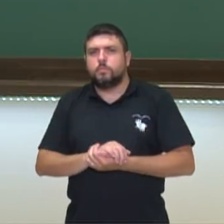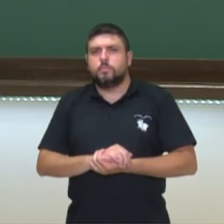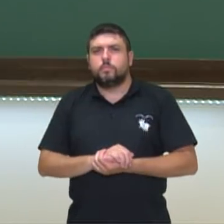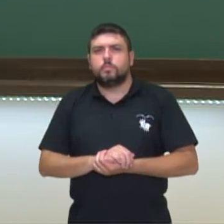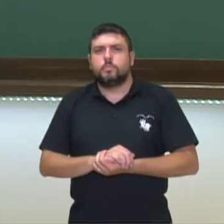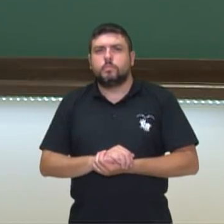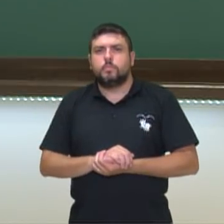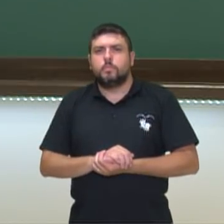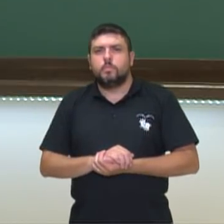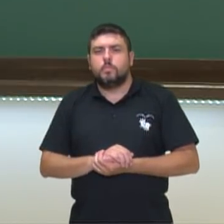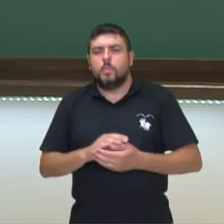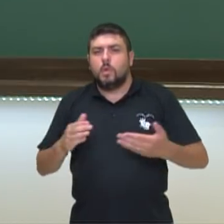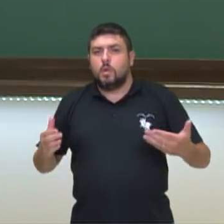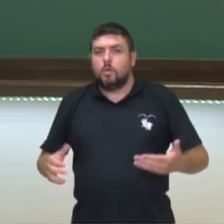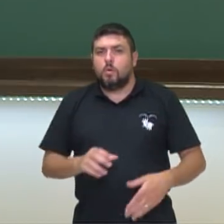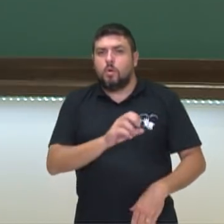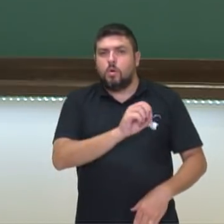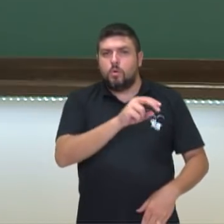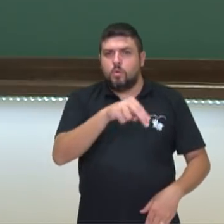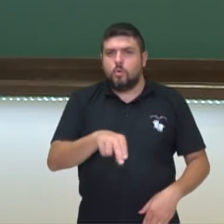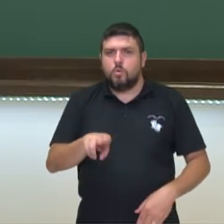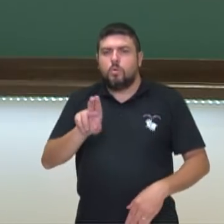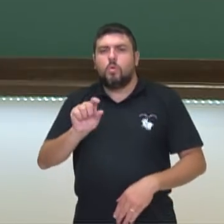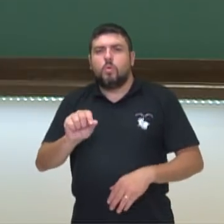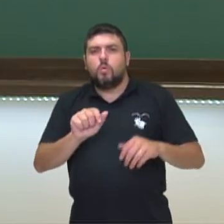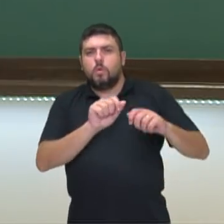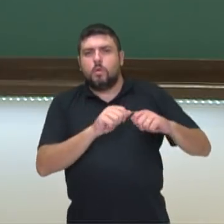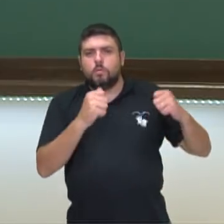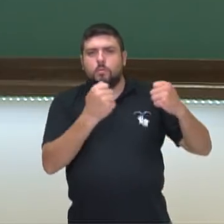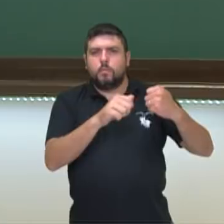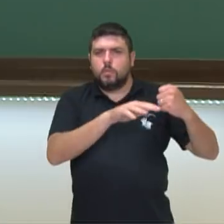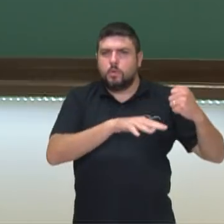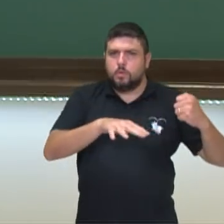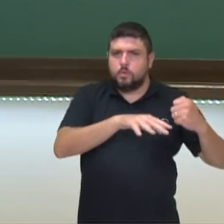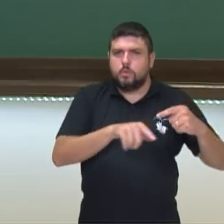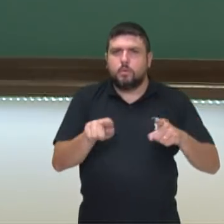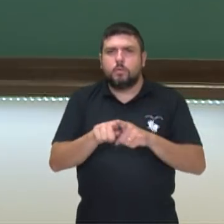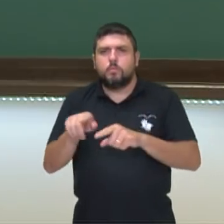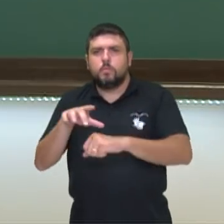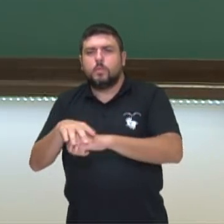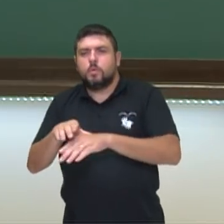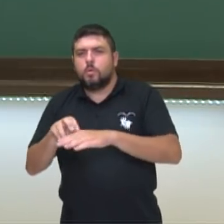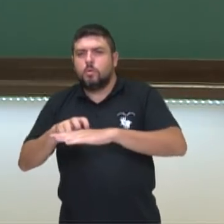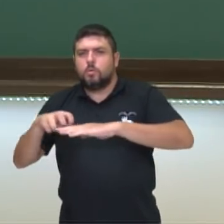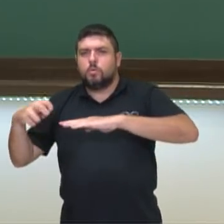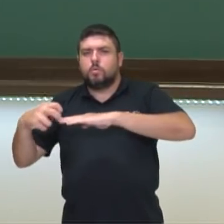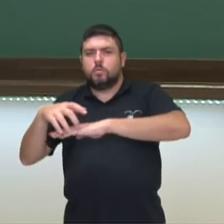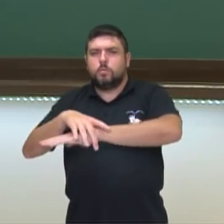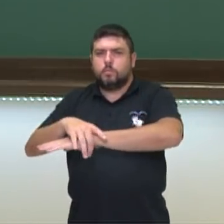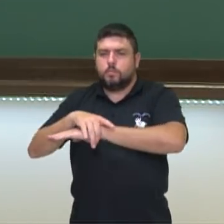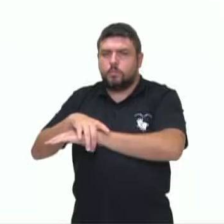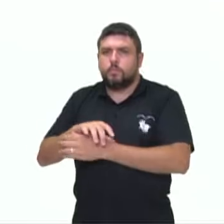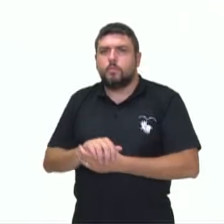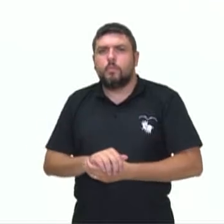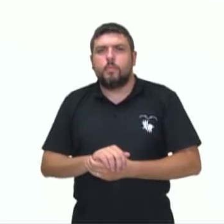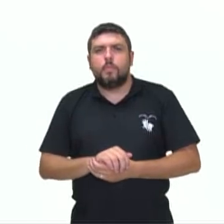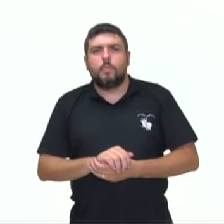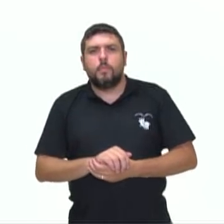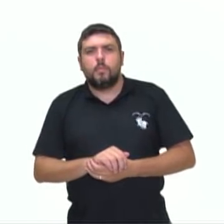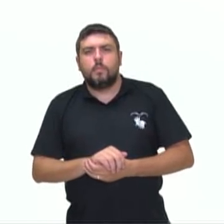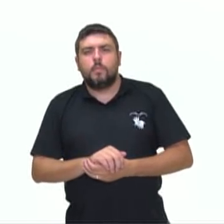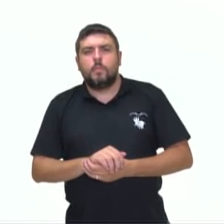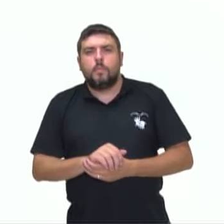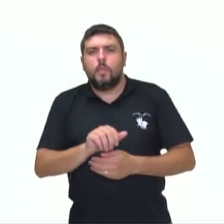questões sobre a ONU relacionadas à Assembleia Geral e ao Conselho de Segurança. A Assembleia Geral é o quê? Então, a Assembleia Geral,